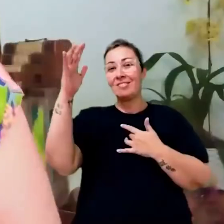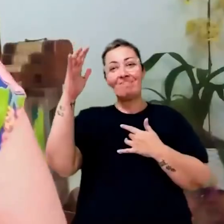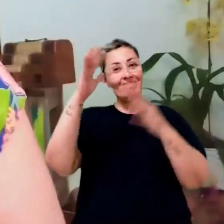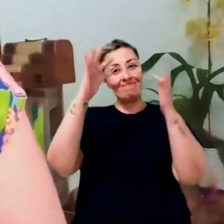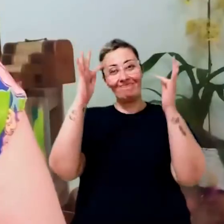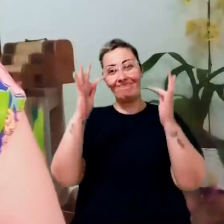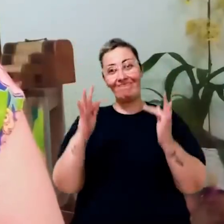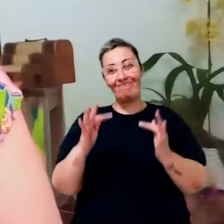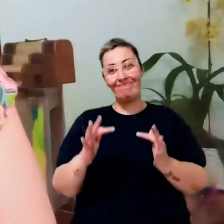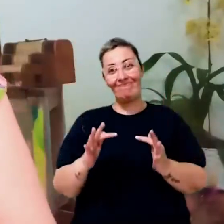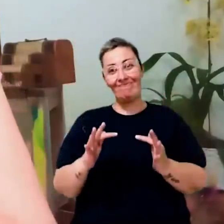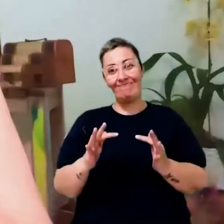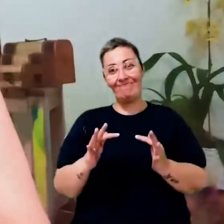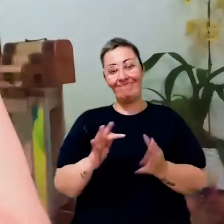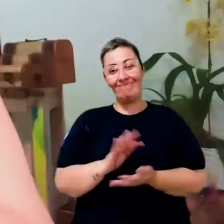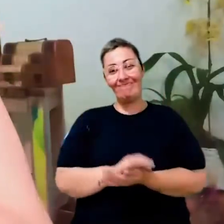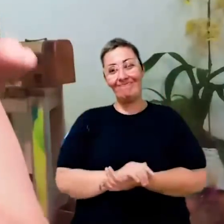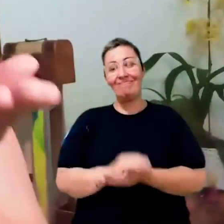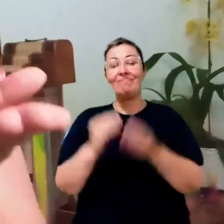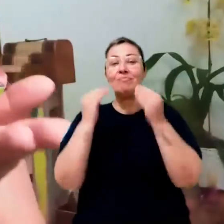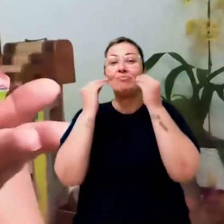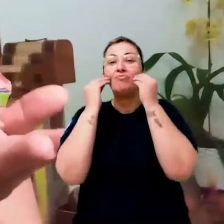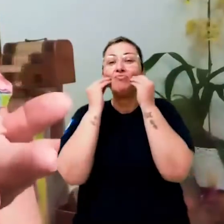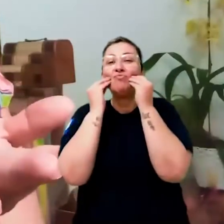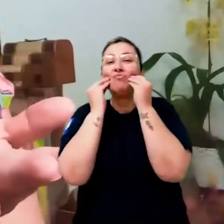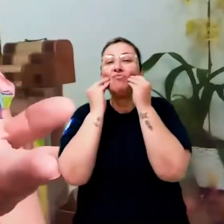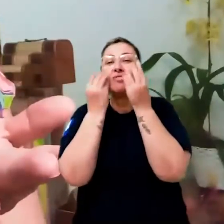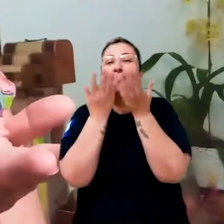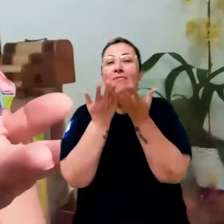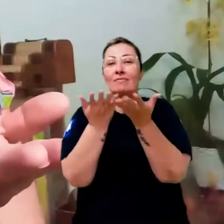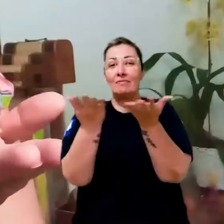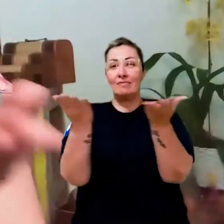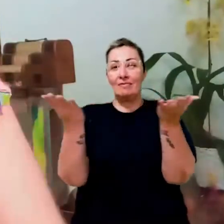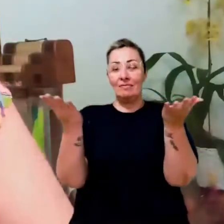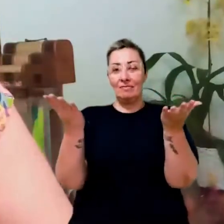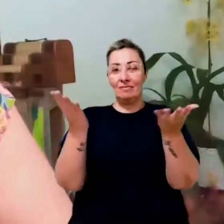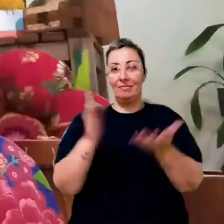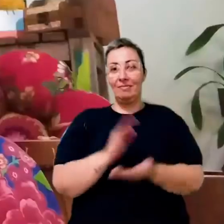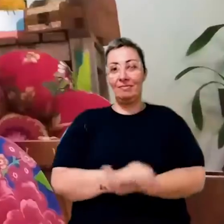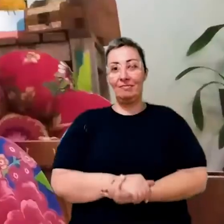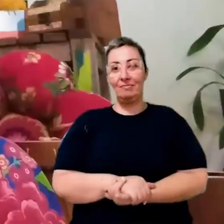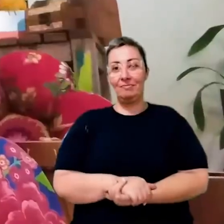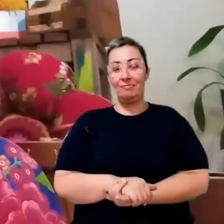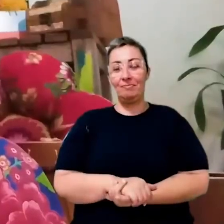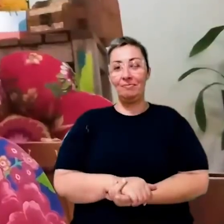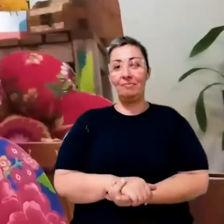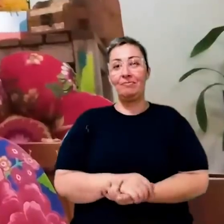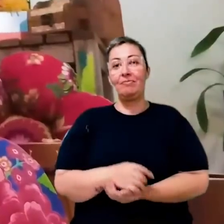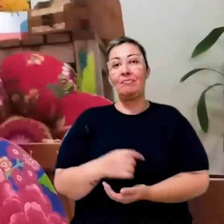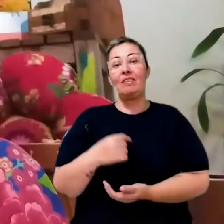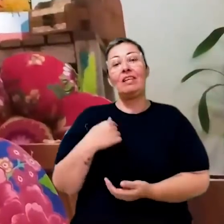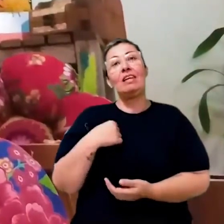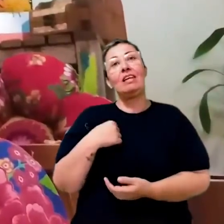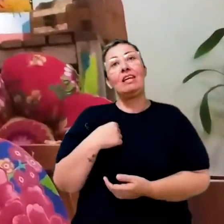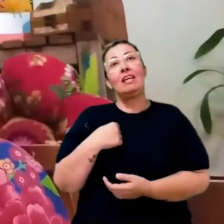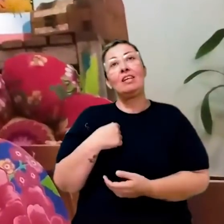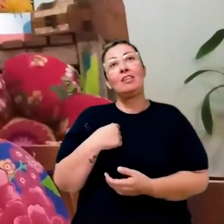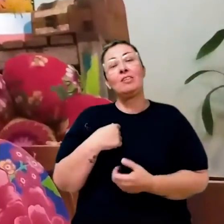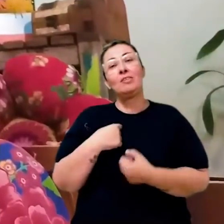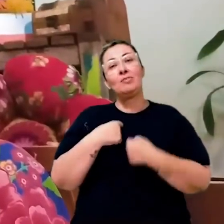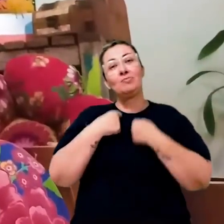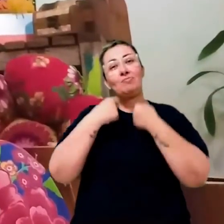muito felizes. Um beijo para vocês. Eu tenho tanto